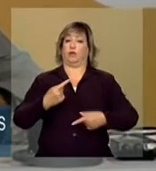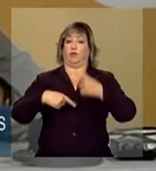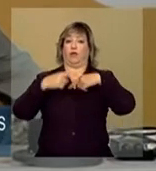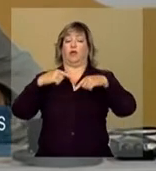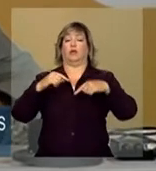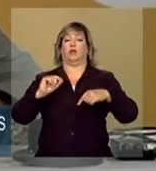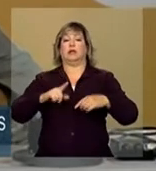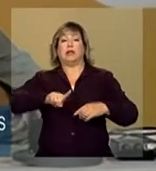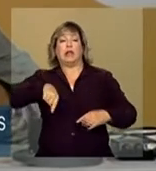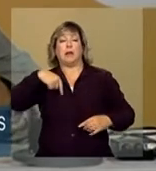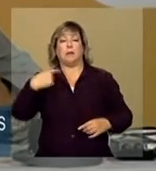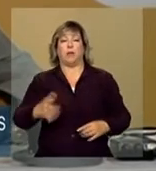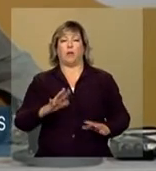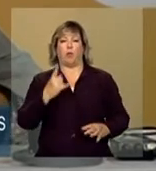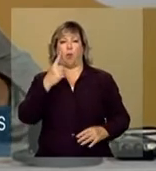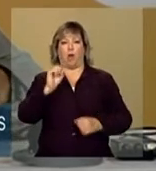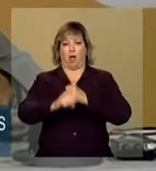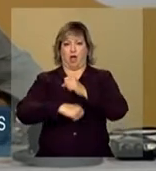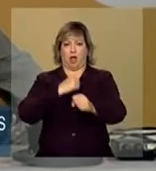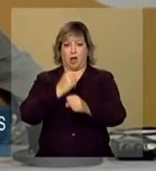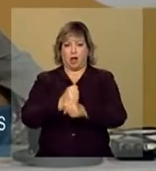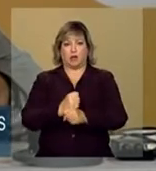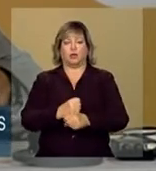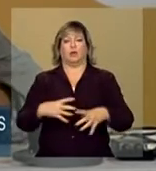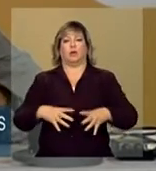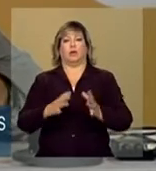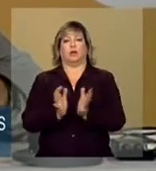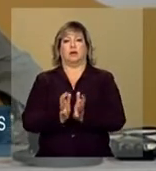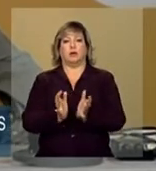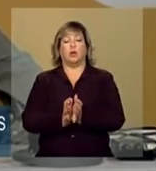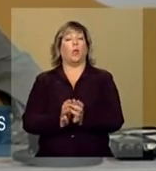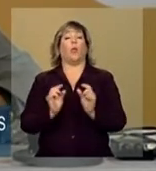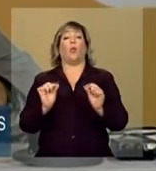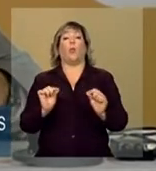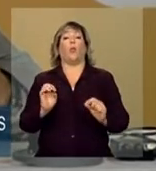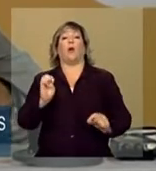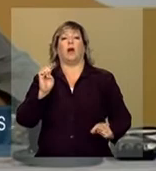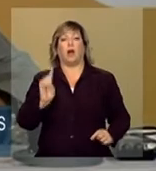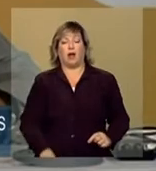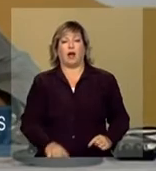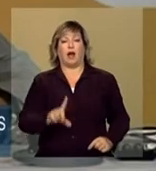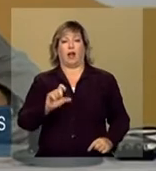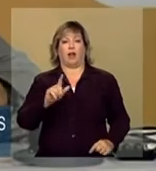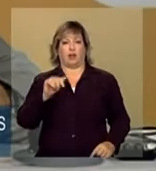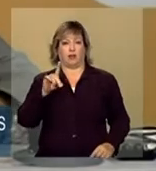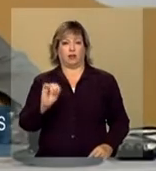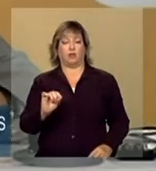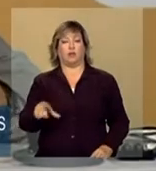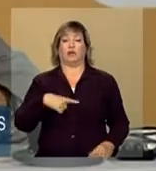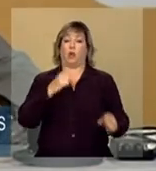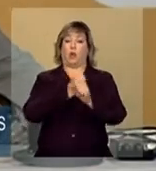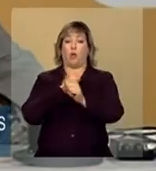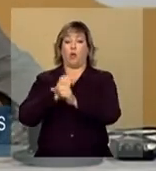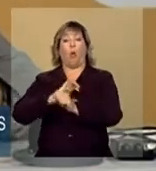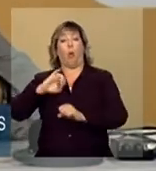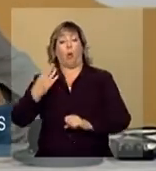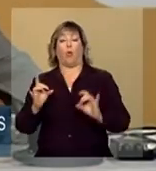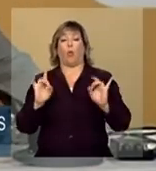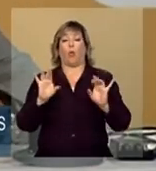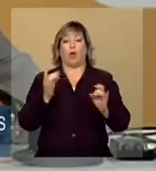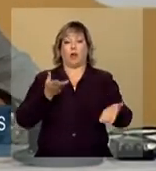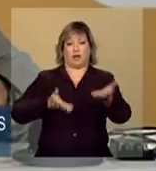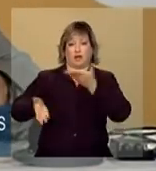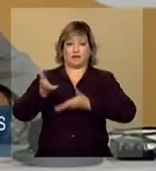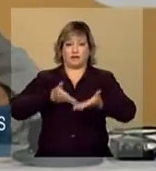ano, para uma visão muito mais orgânica, que era o que é legado, seja de infraestrutura, seja de qualidade de serviço e